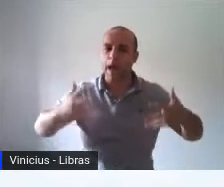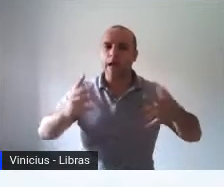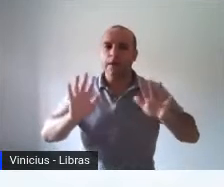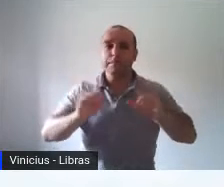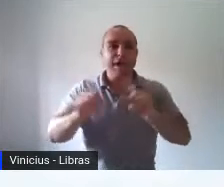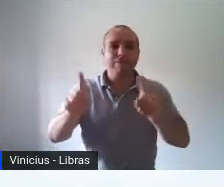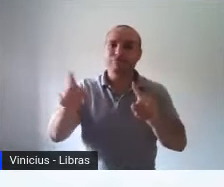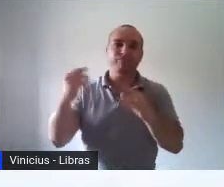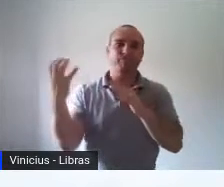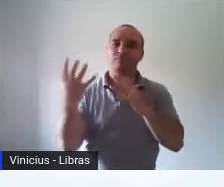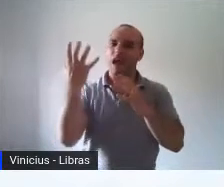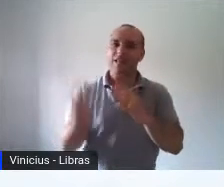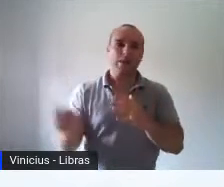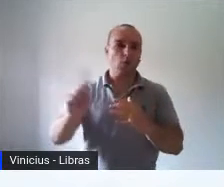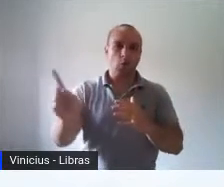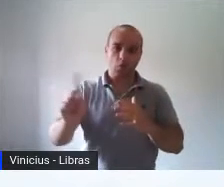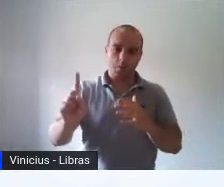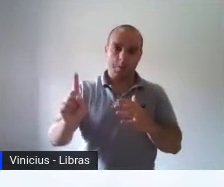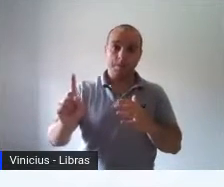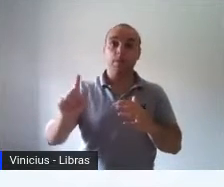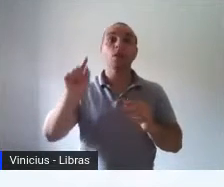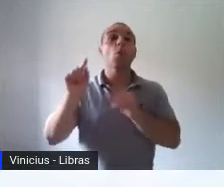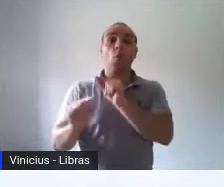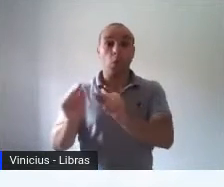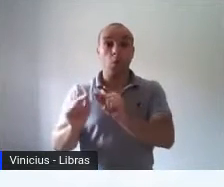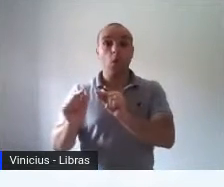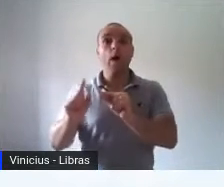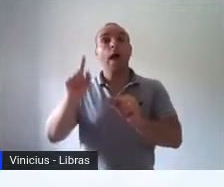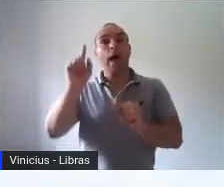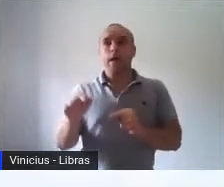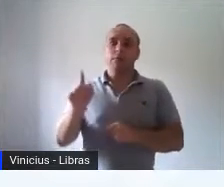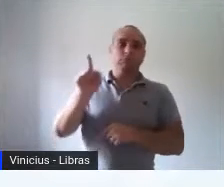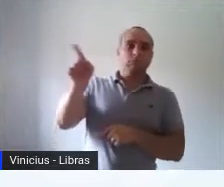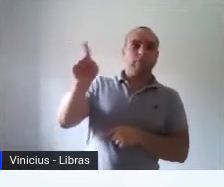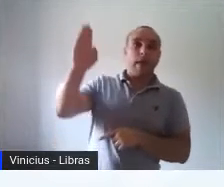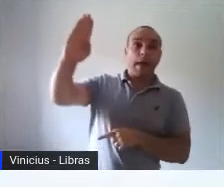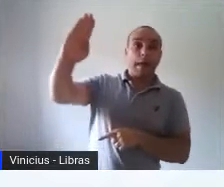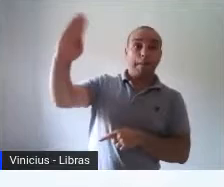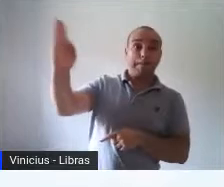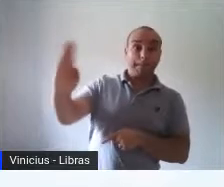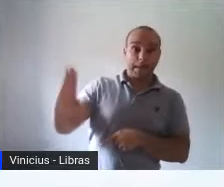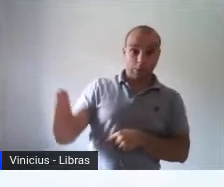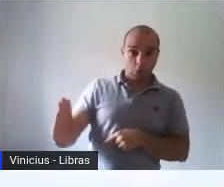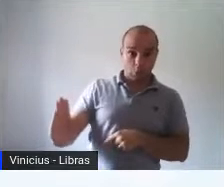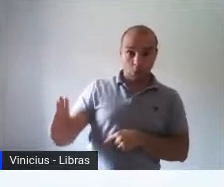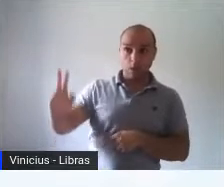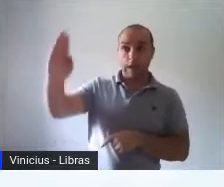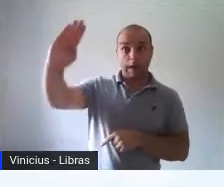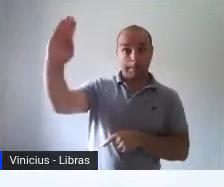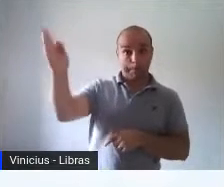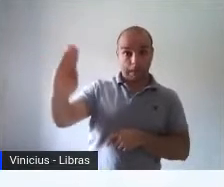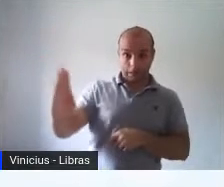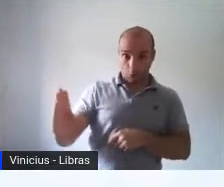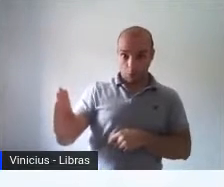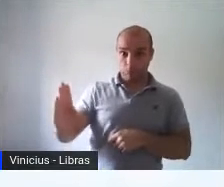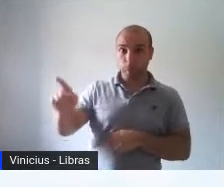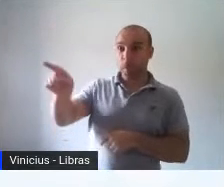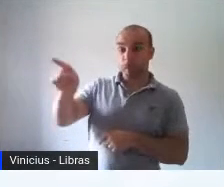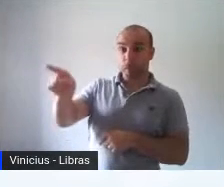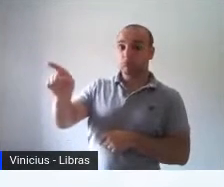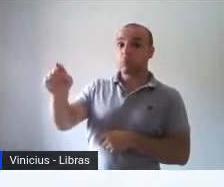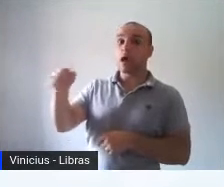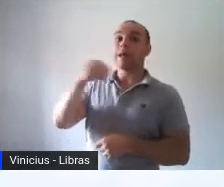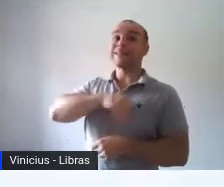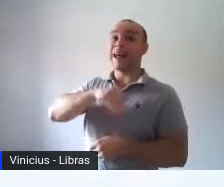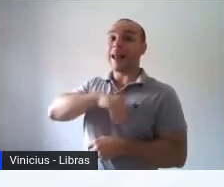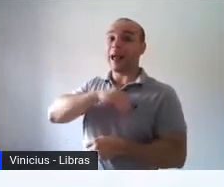Então, foi definido o mesmo reajuste do salário mínimo, mais o aumento real equivalente a 50% do PIB, né, de 2019, que